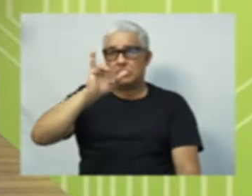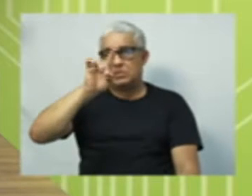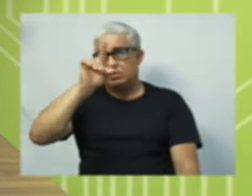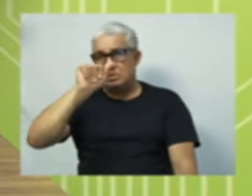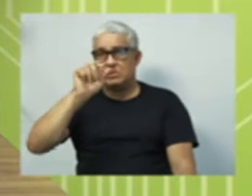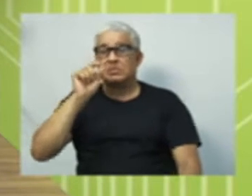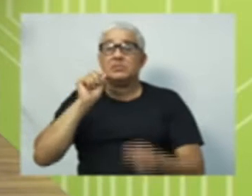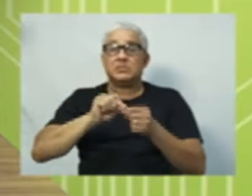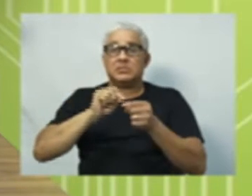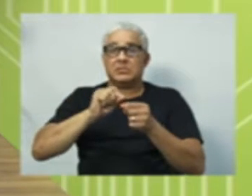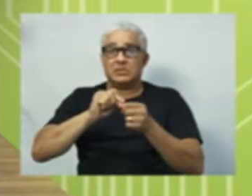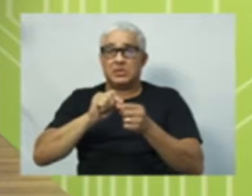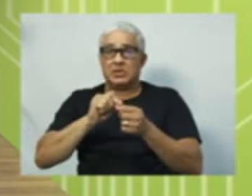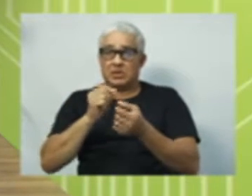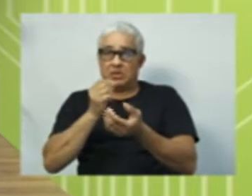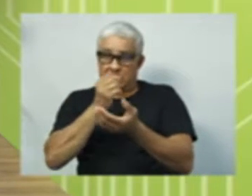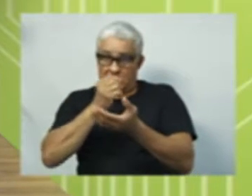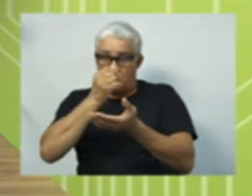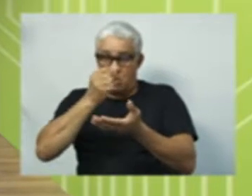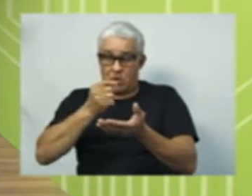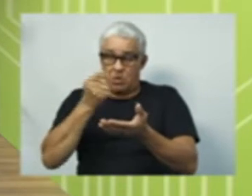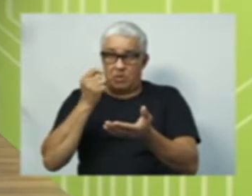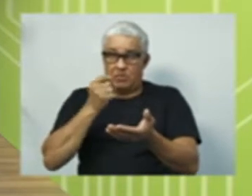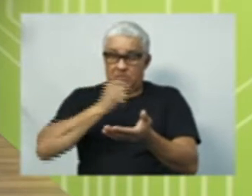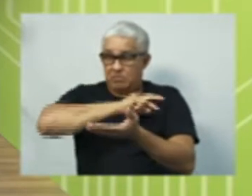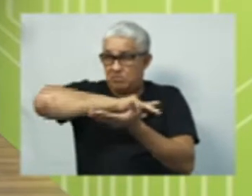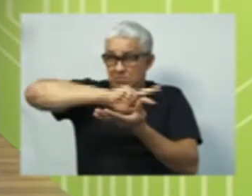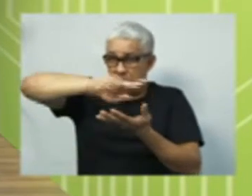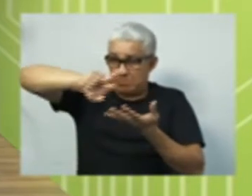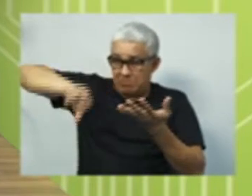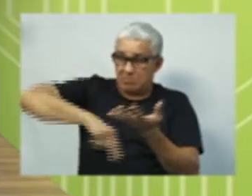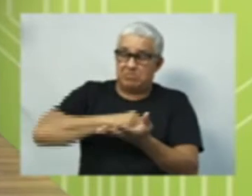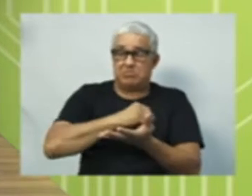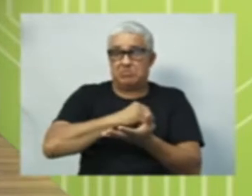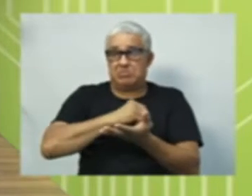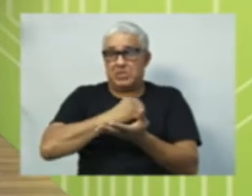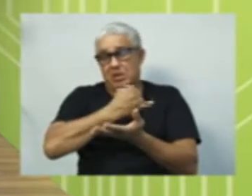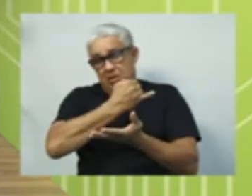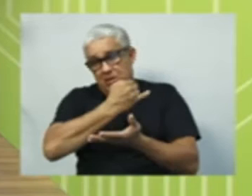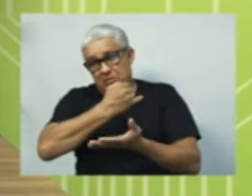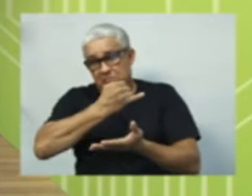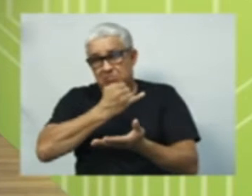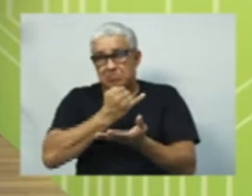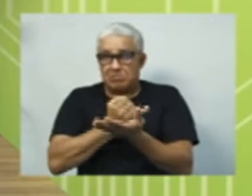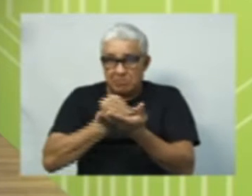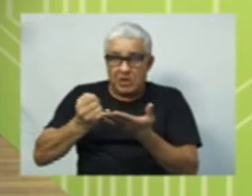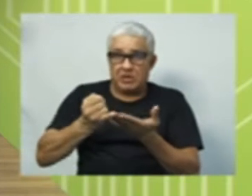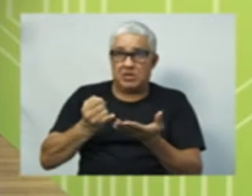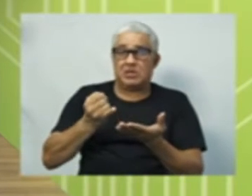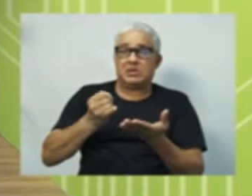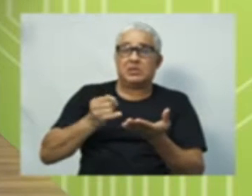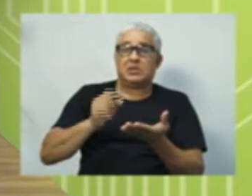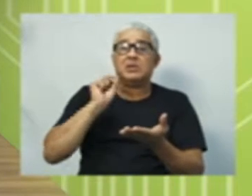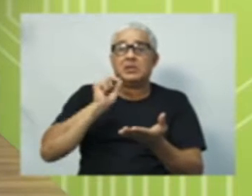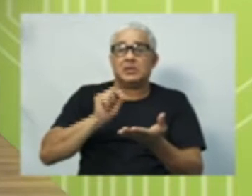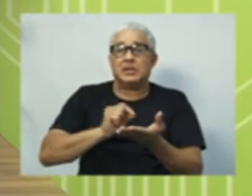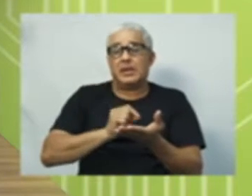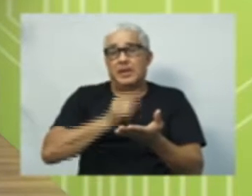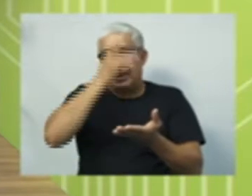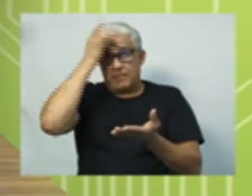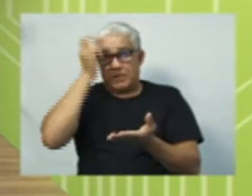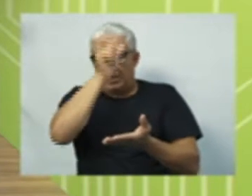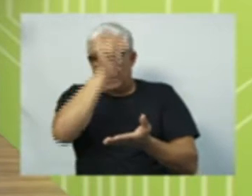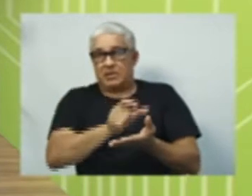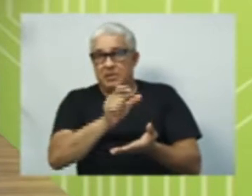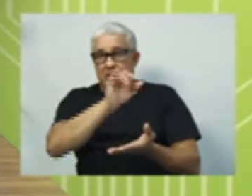terceiro. Então, quem acaba pagando os impostos são pessoas físicas. Claro que tem uma outra forma que as pessoas jurídicas acabam pagando. Mas isso é o